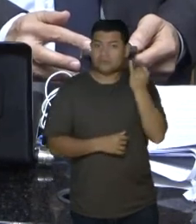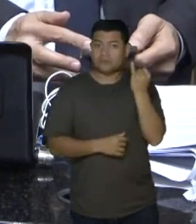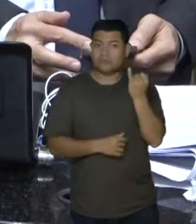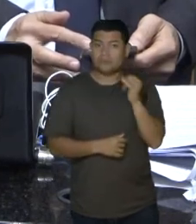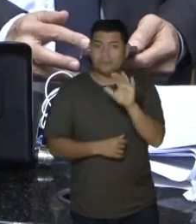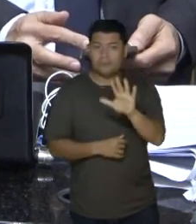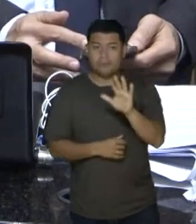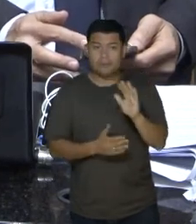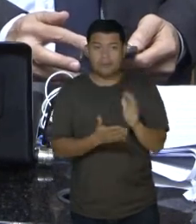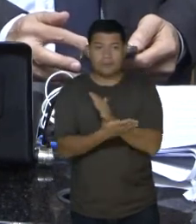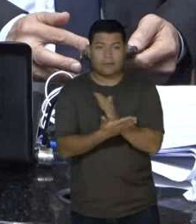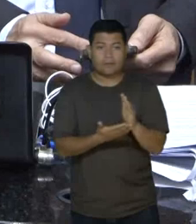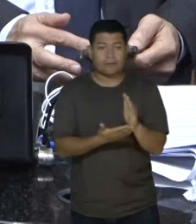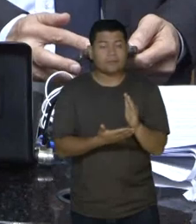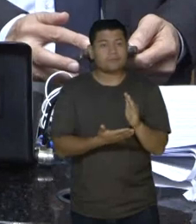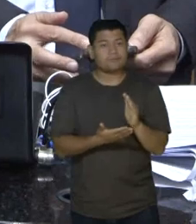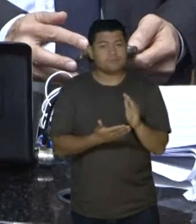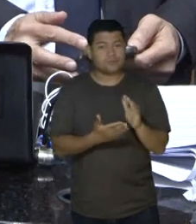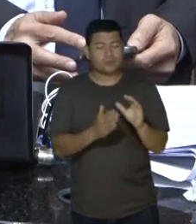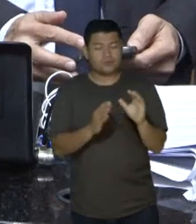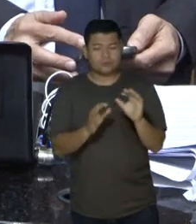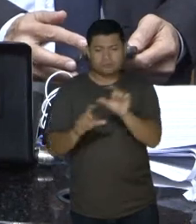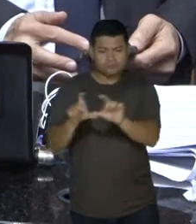é bastante